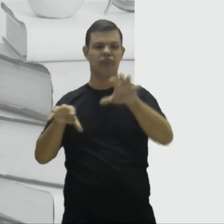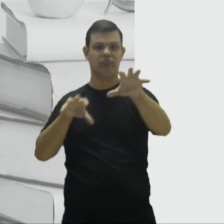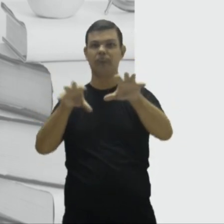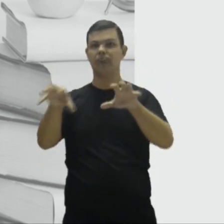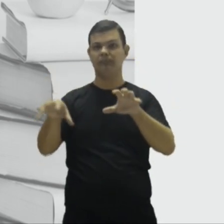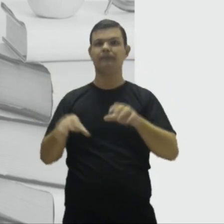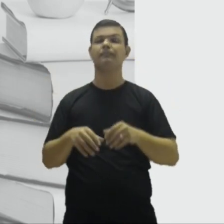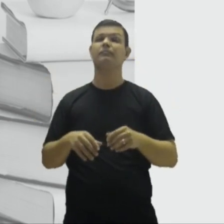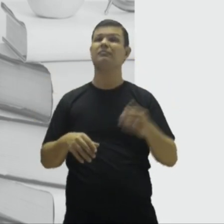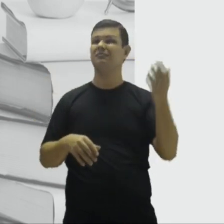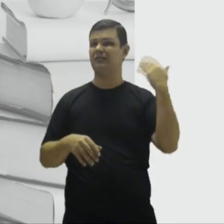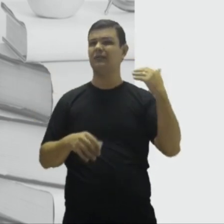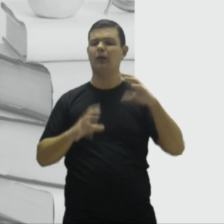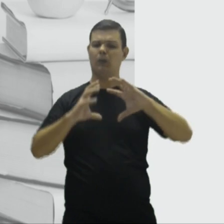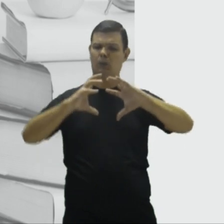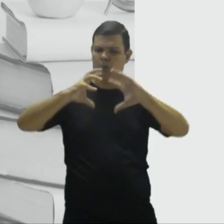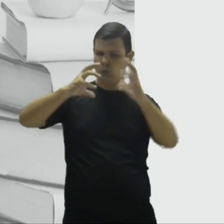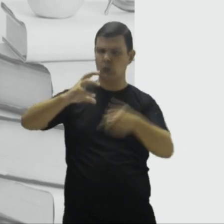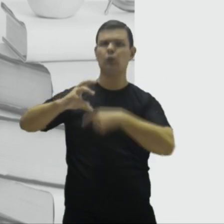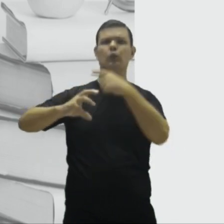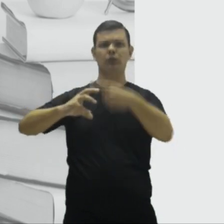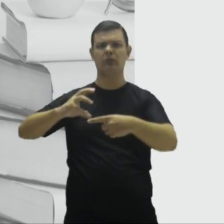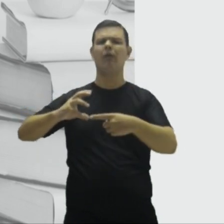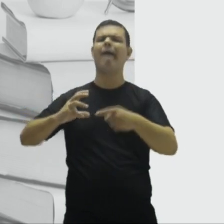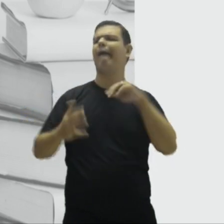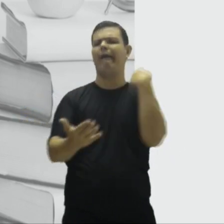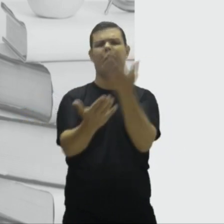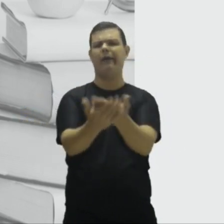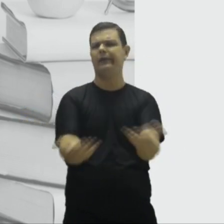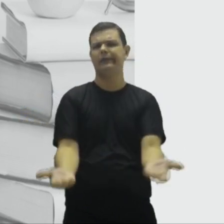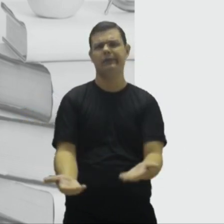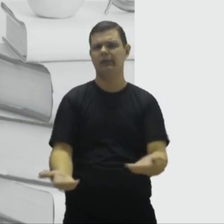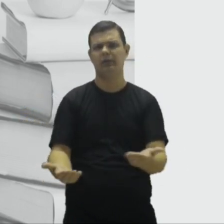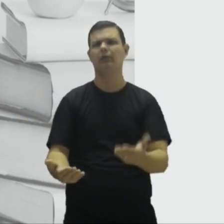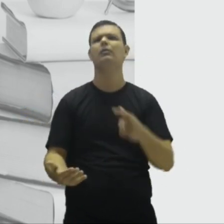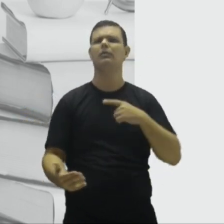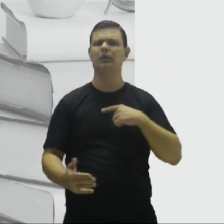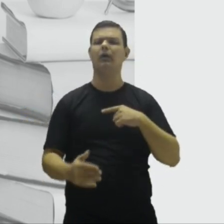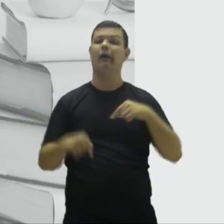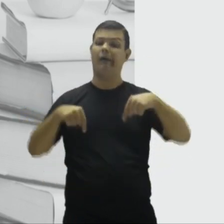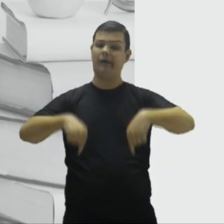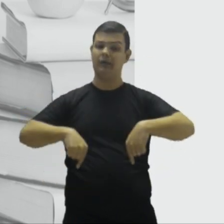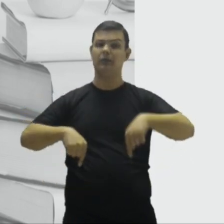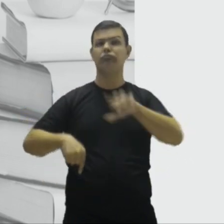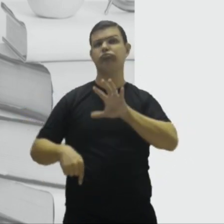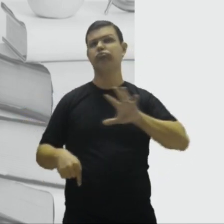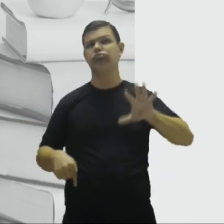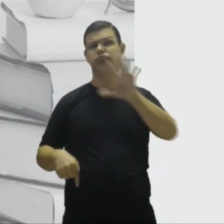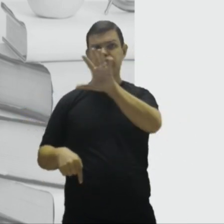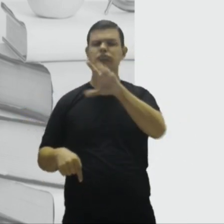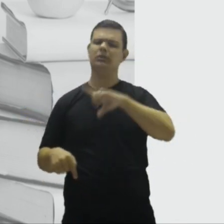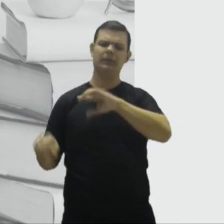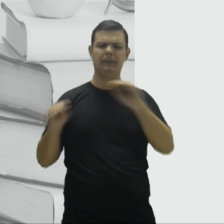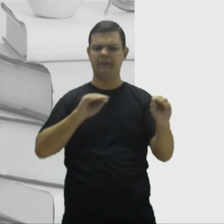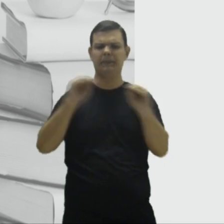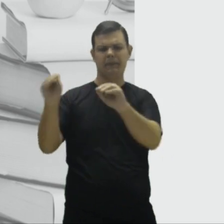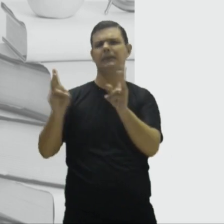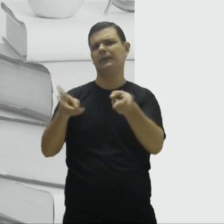Isso aconteceu muito no mundo e ainda hoje acontece, né, na nossa região, no mundo todo continua bastante acontecendo